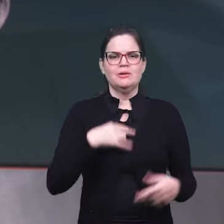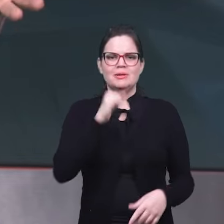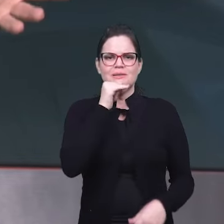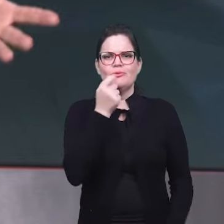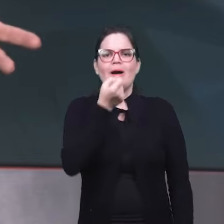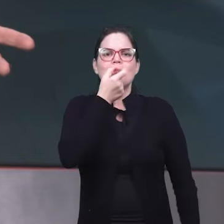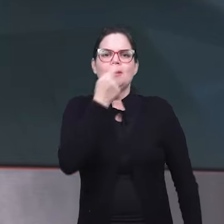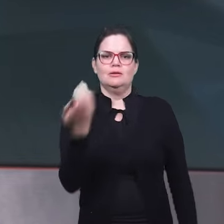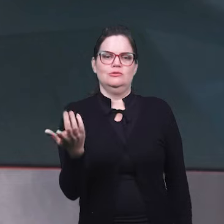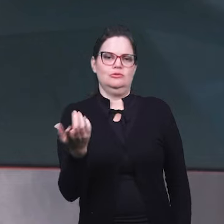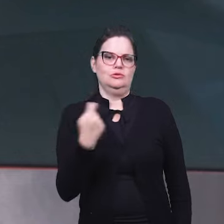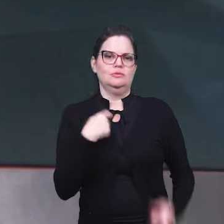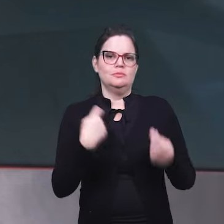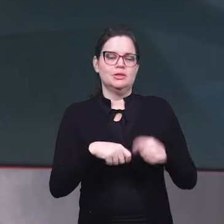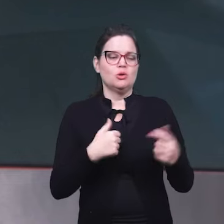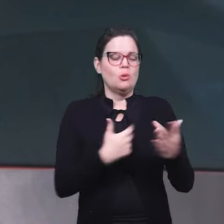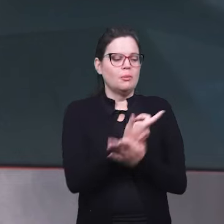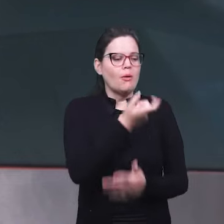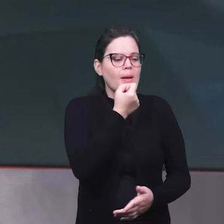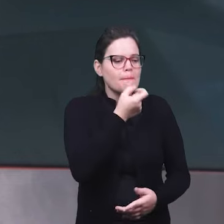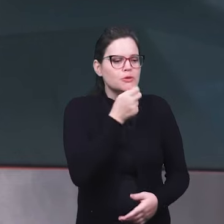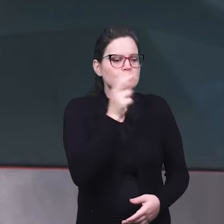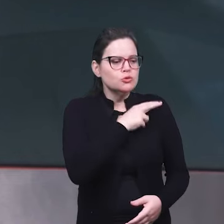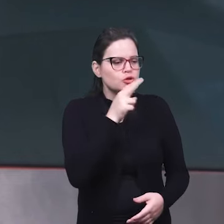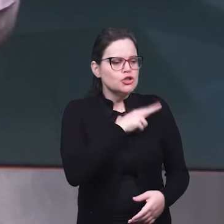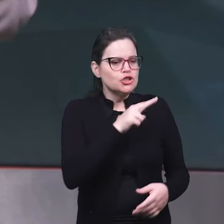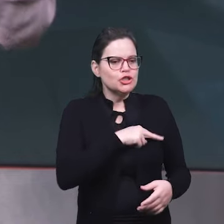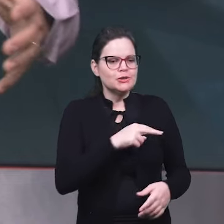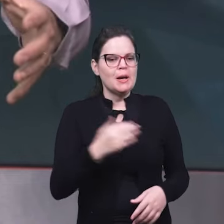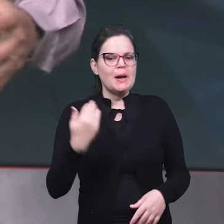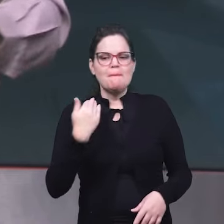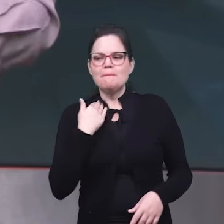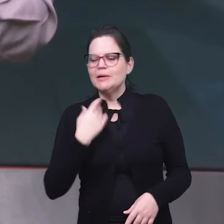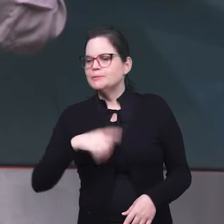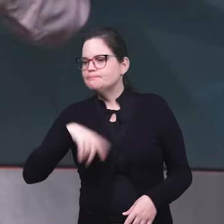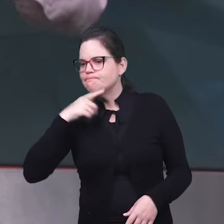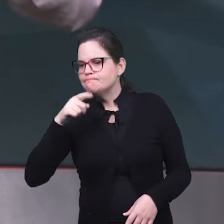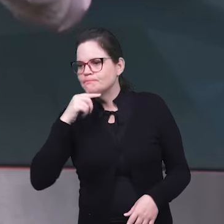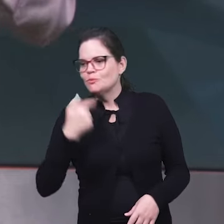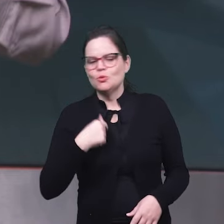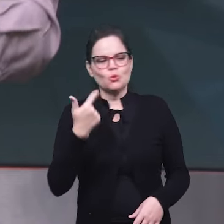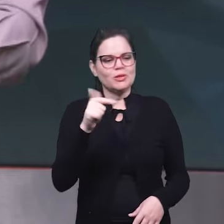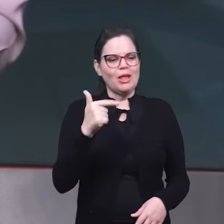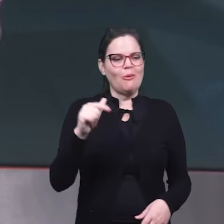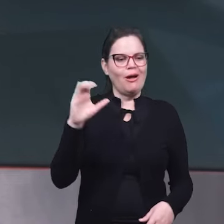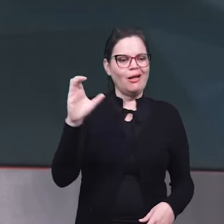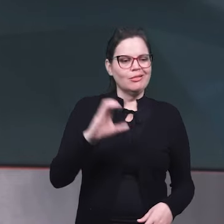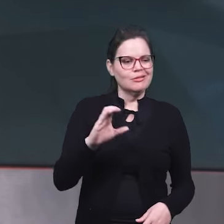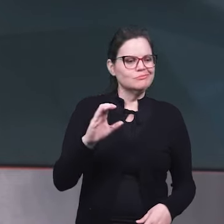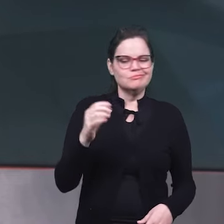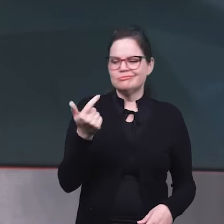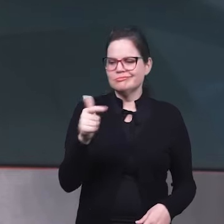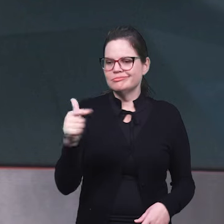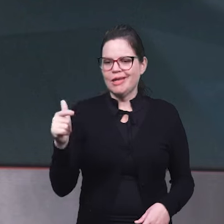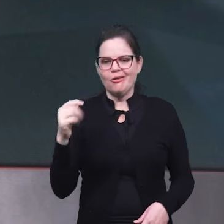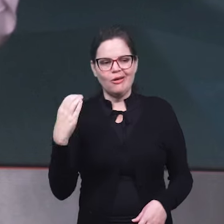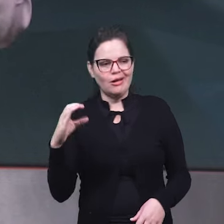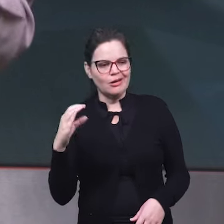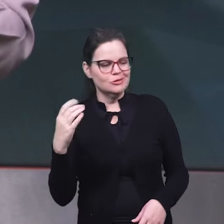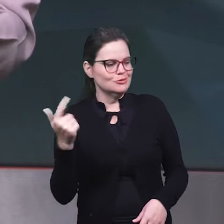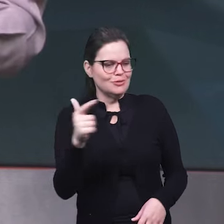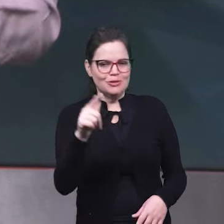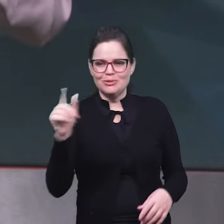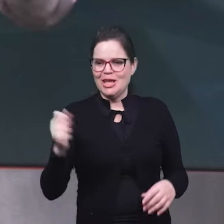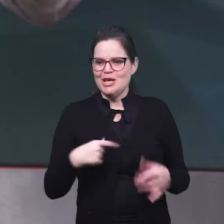um remédio, digamos que seja, né? Aí você não tem, o cartão de crédito já estourou, você nem tem, cheque especial não tem, aí